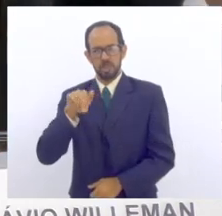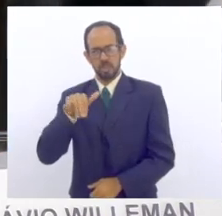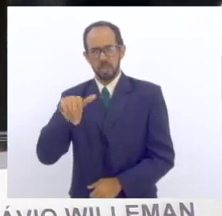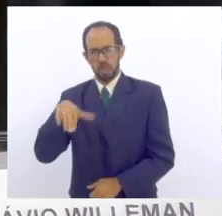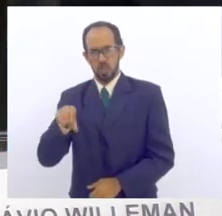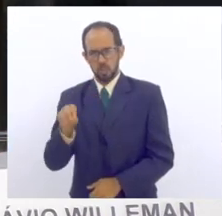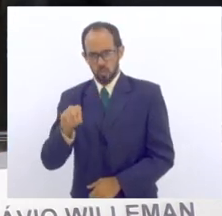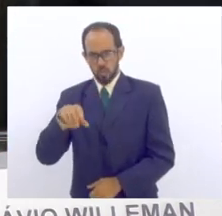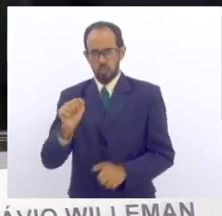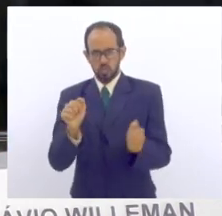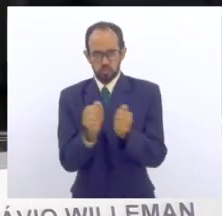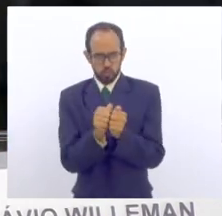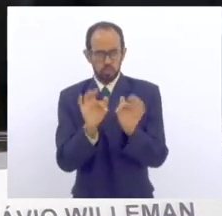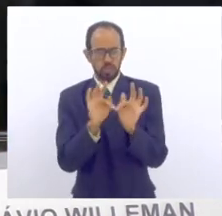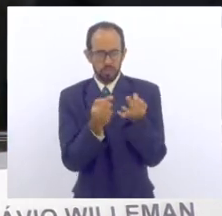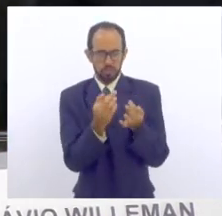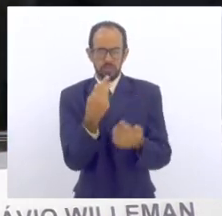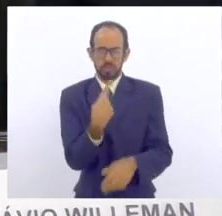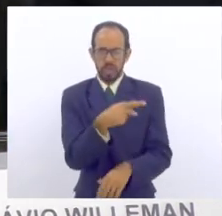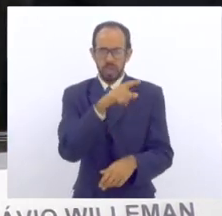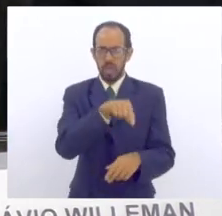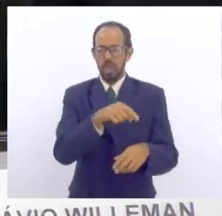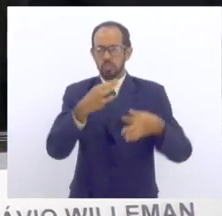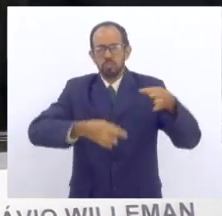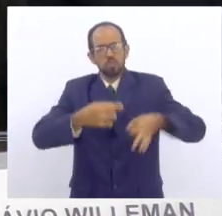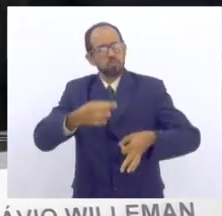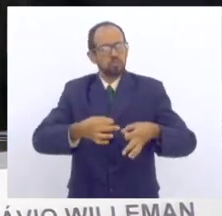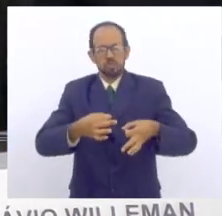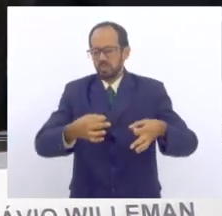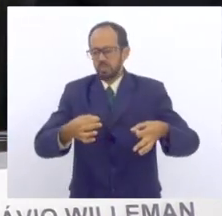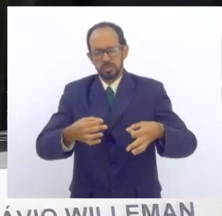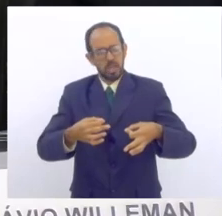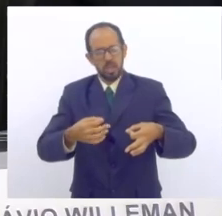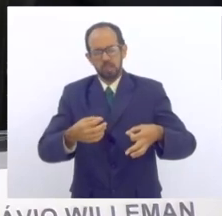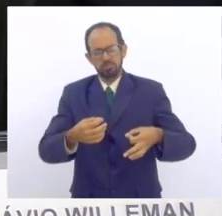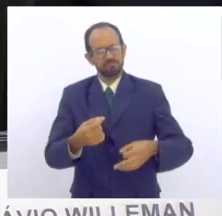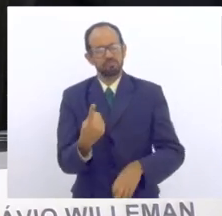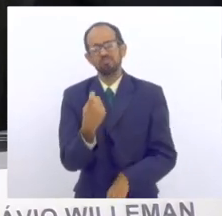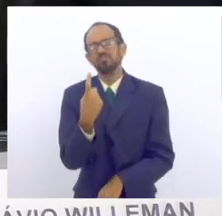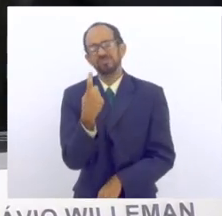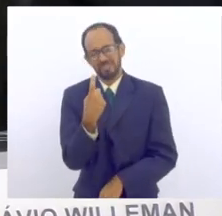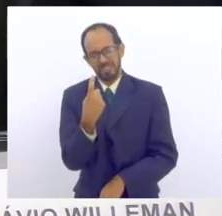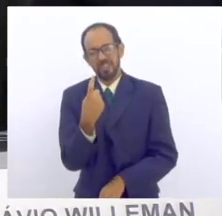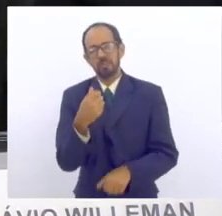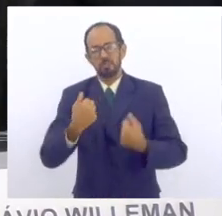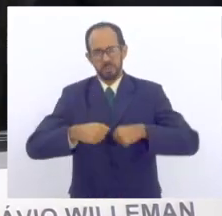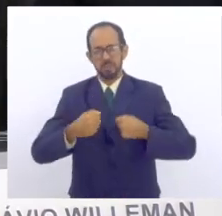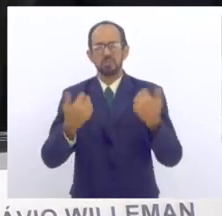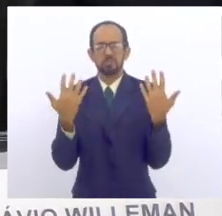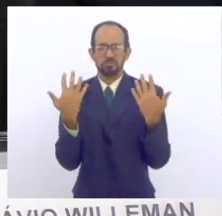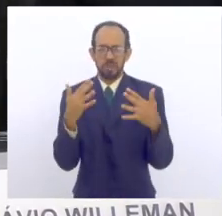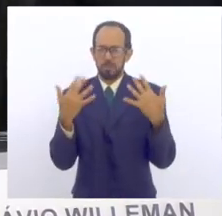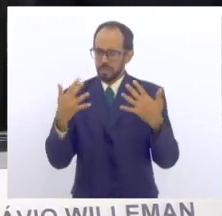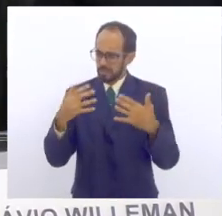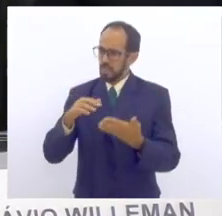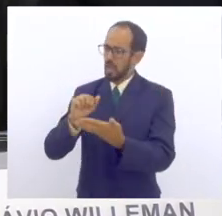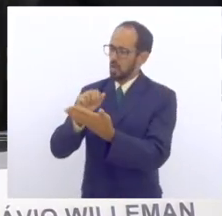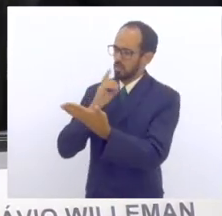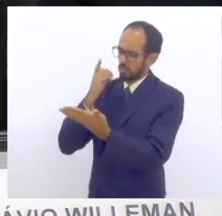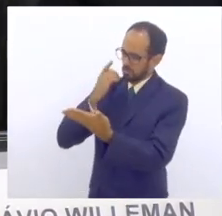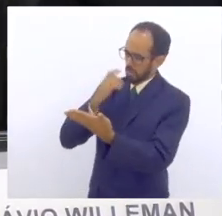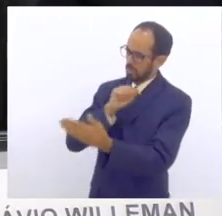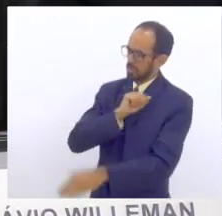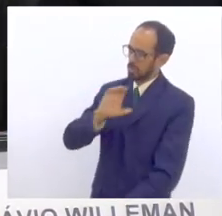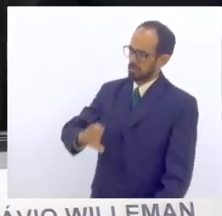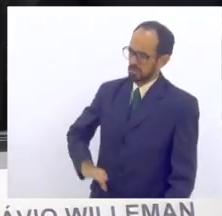de seus familiares é de uma Justiça ímpar e eu tenho apenas que parabenizar o deputado André Ceciliano por essa